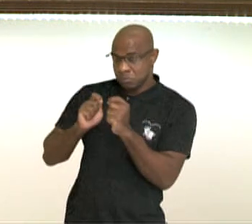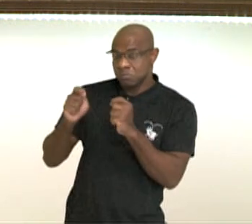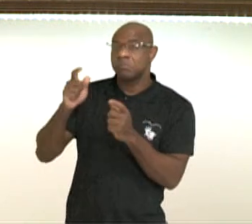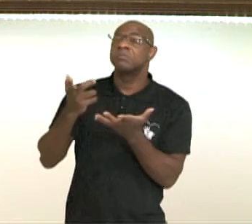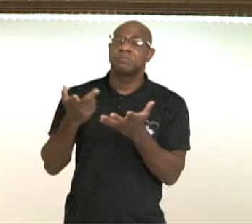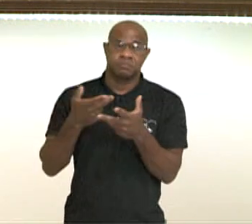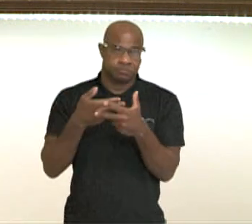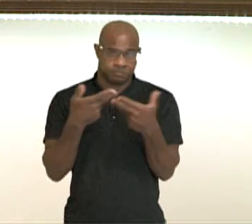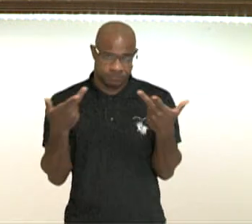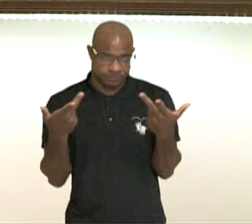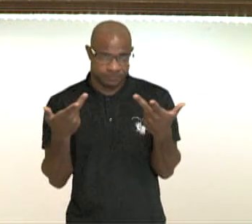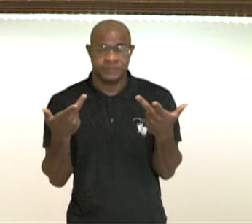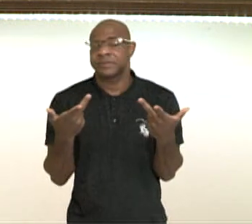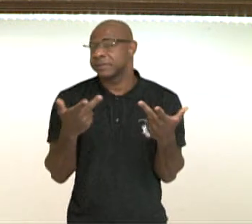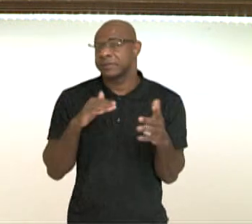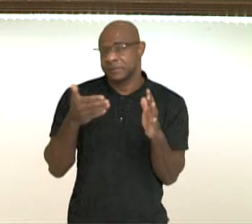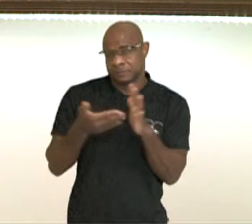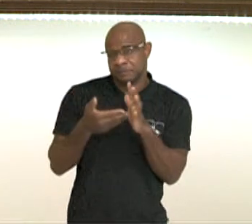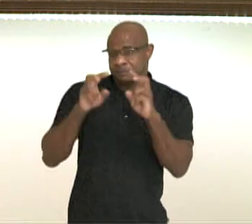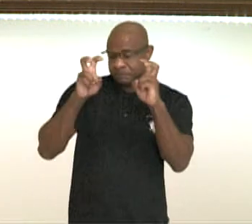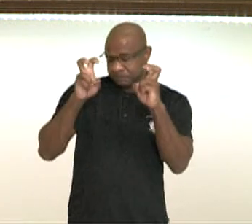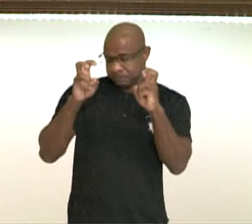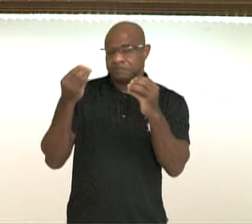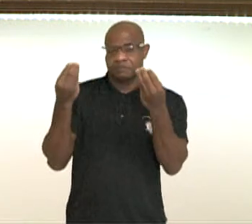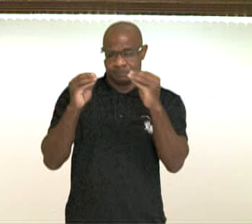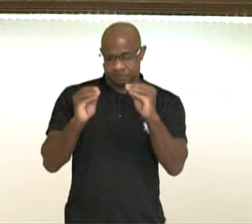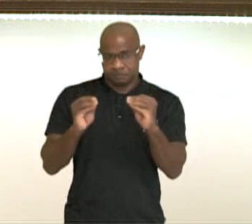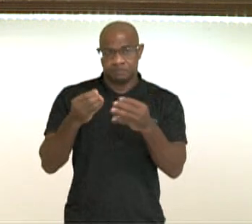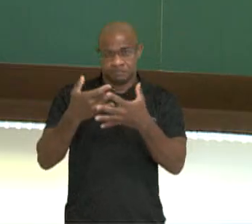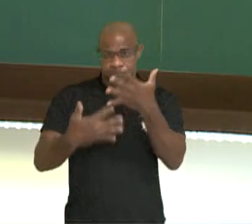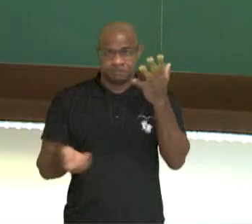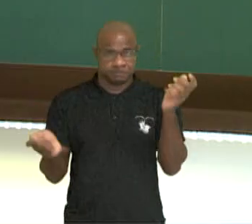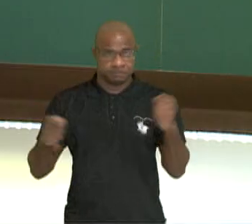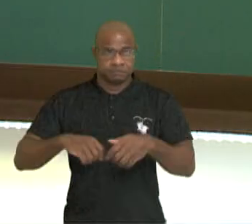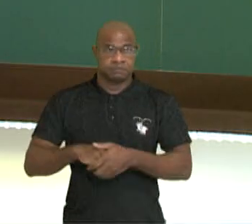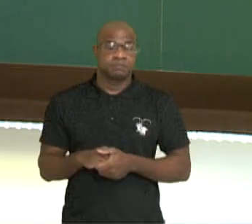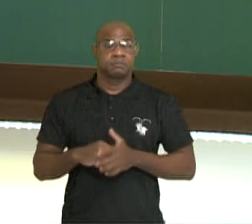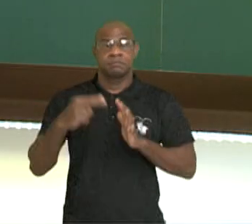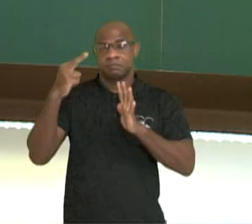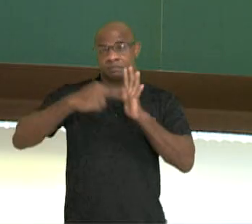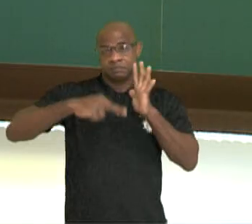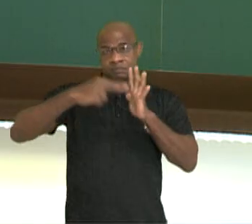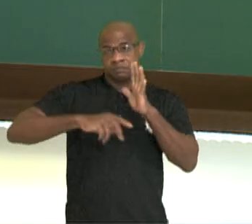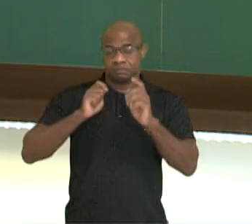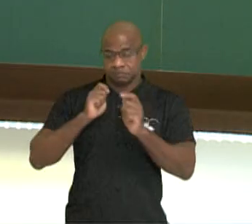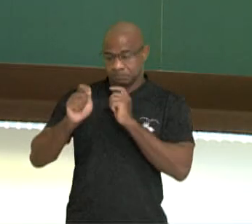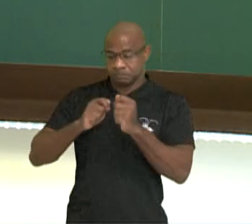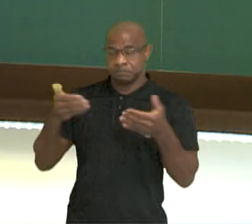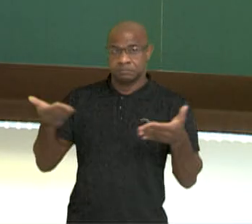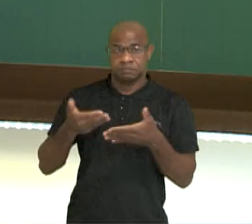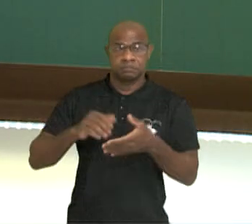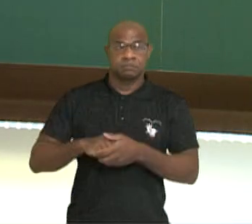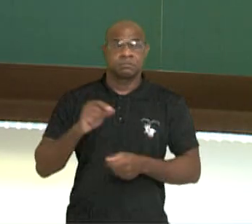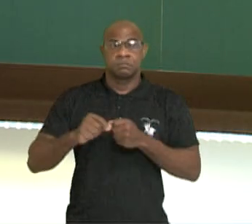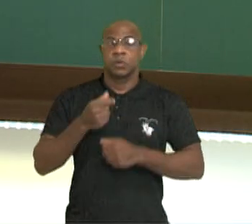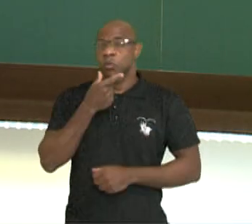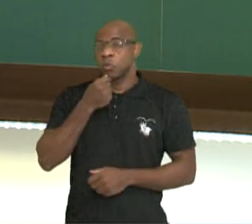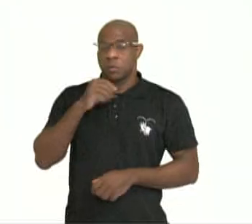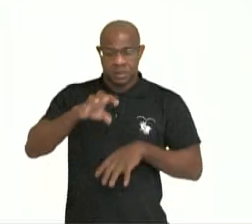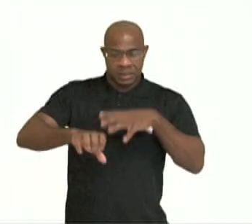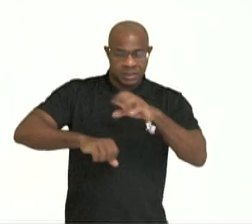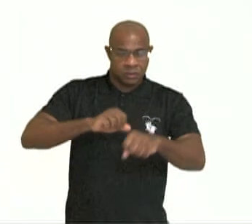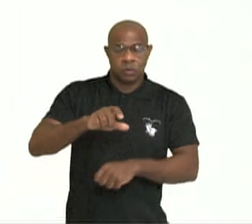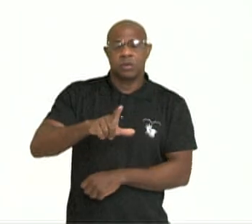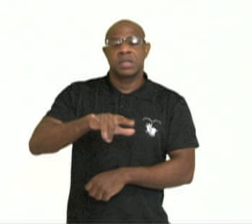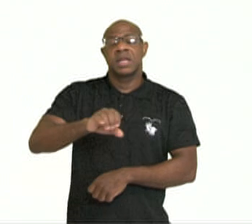todo assunto é matéria para reportagem. Vamos ler o trecho de uma reportagem sobre um catador de lixo que dá